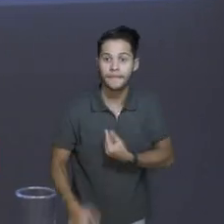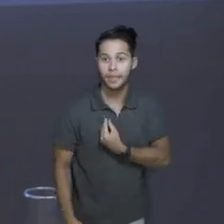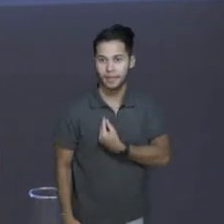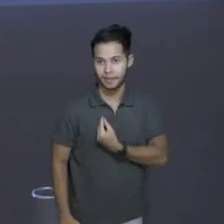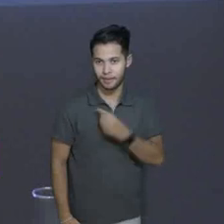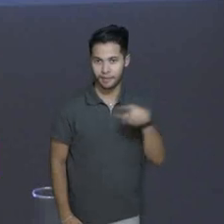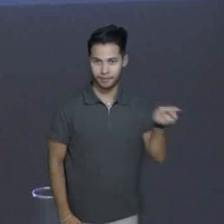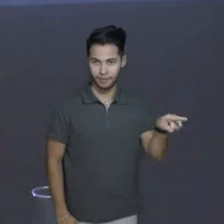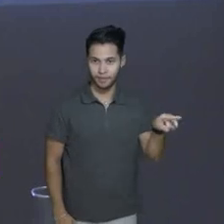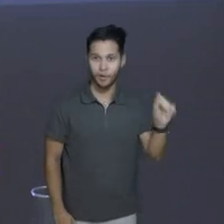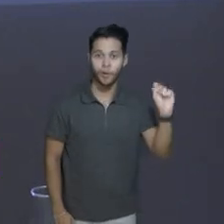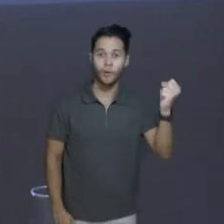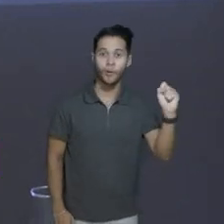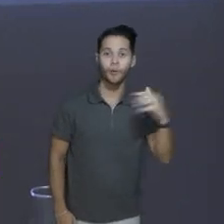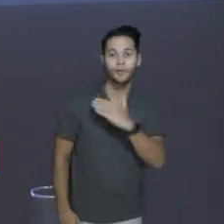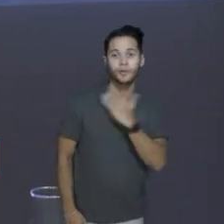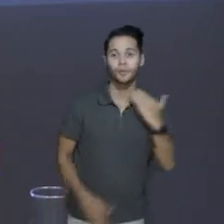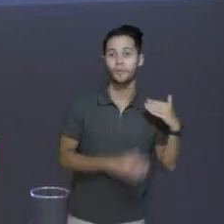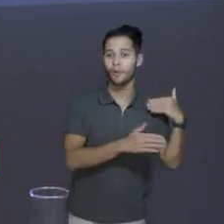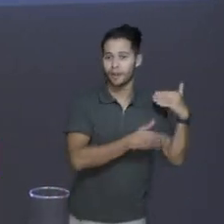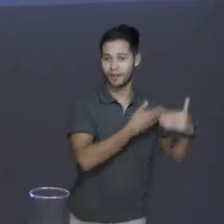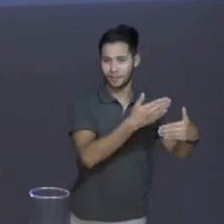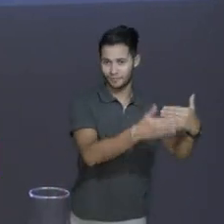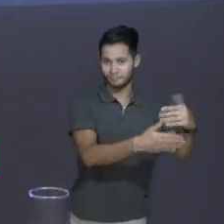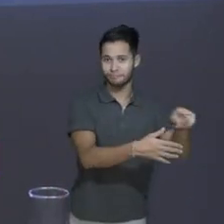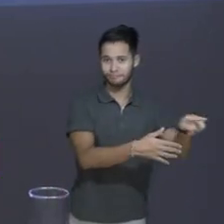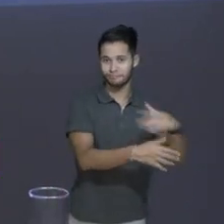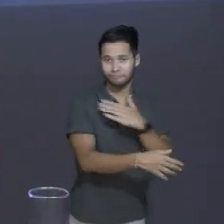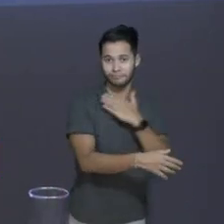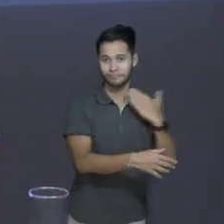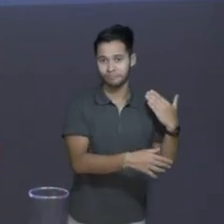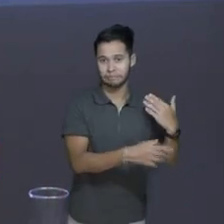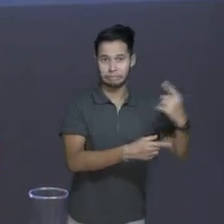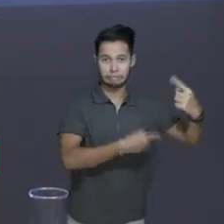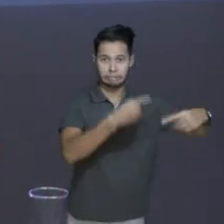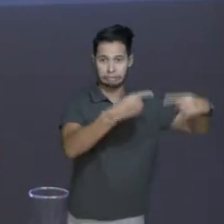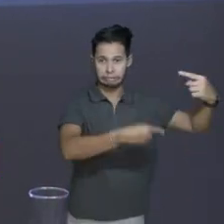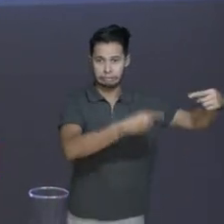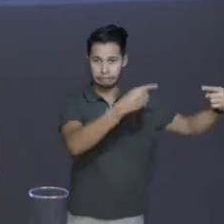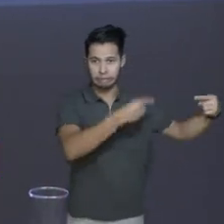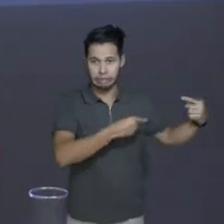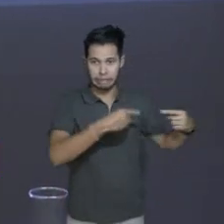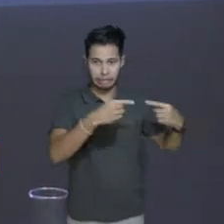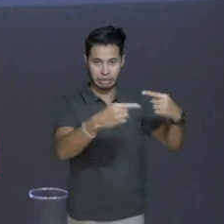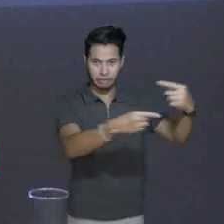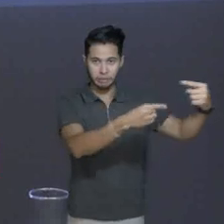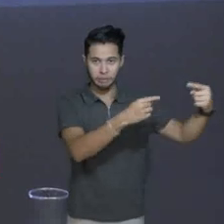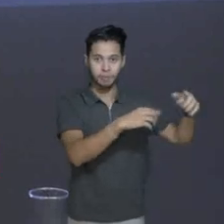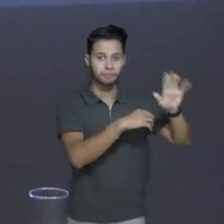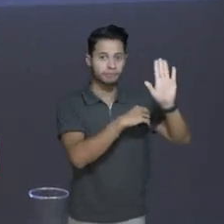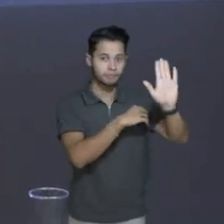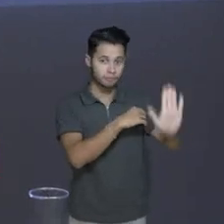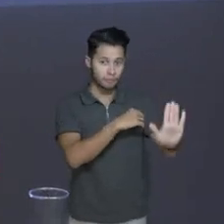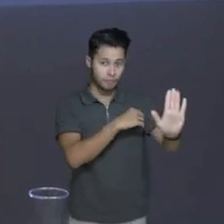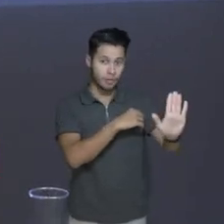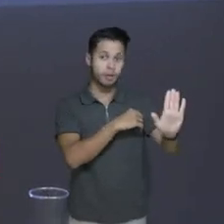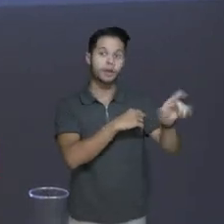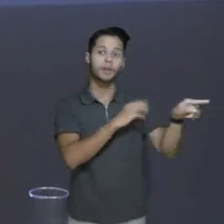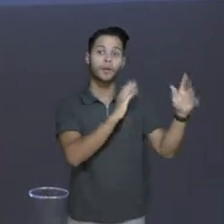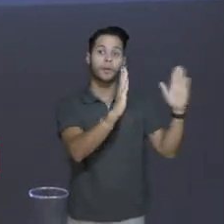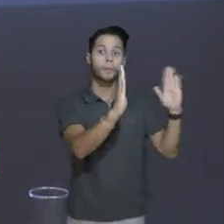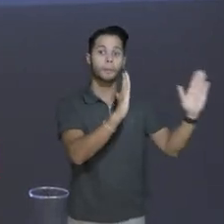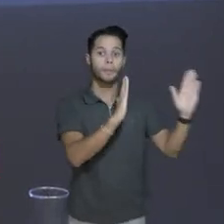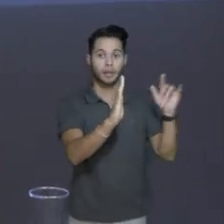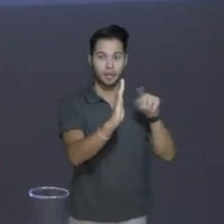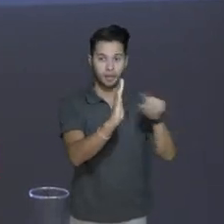oito morreram no processo nos entre as Ganges mas durante aquele período A ideia era trocar uma